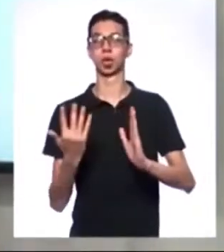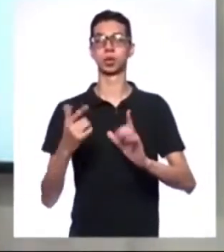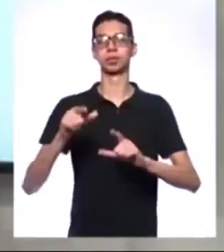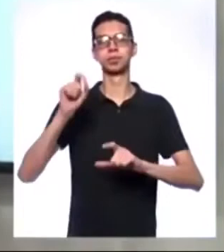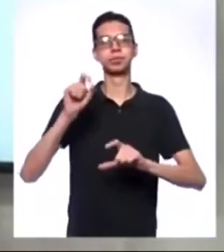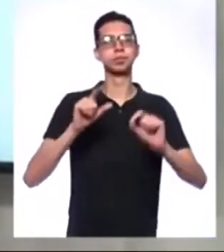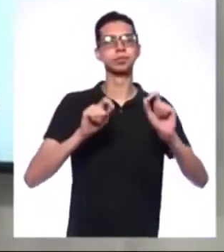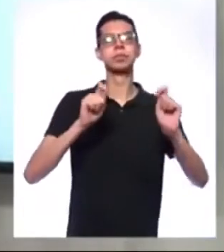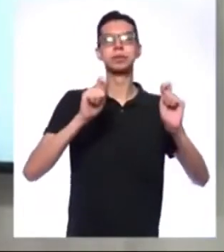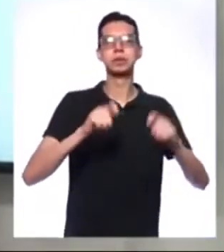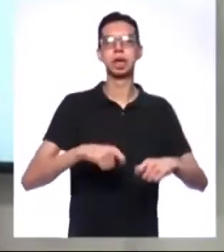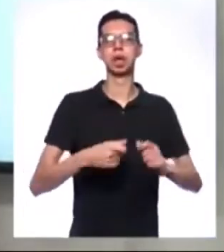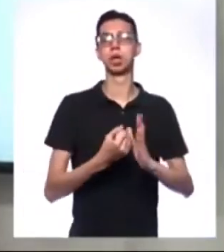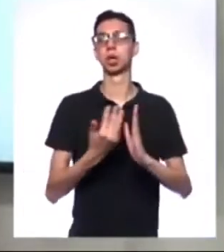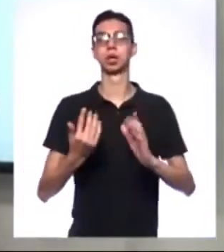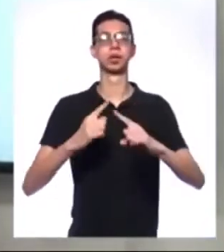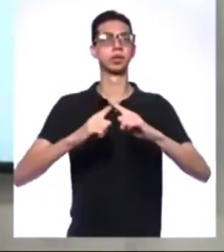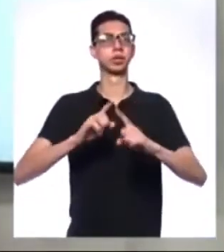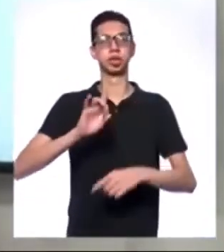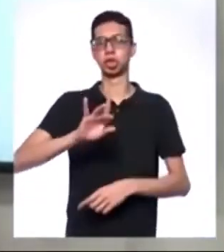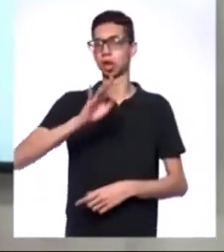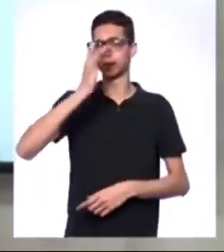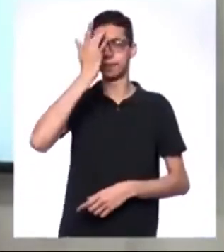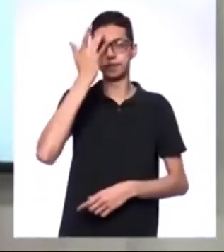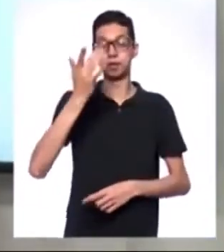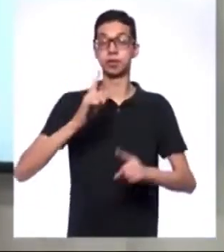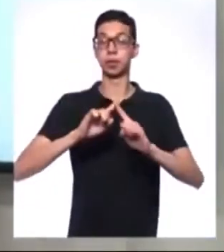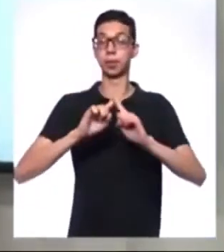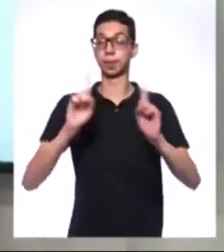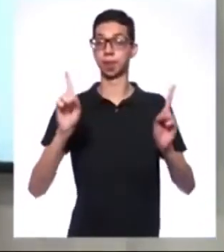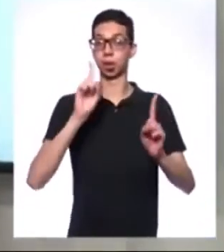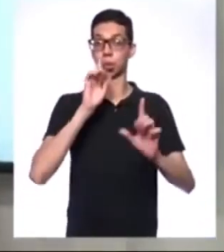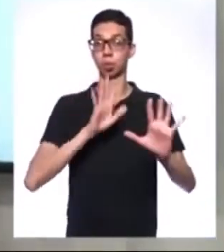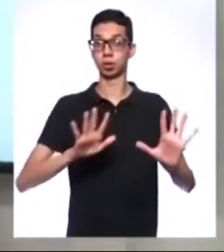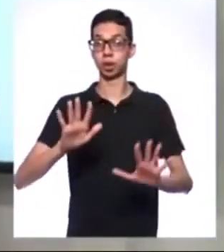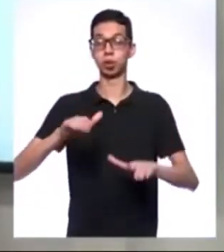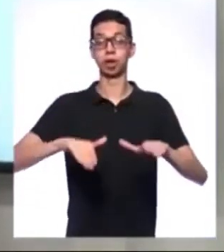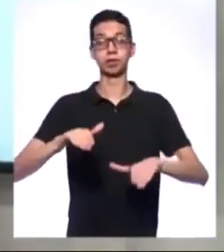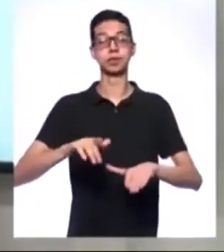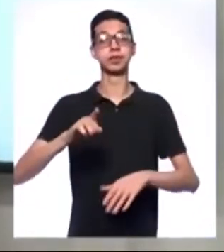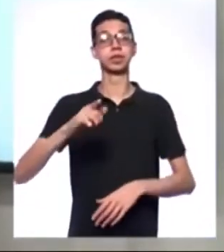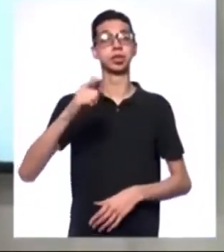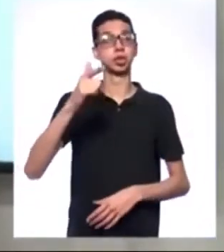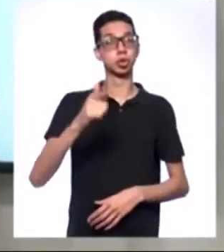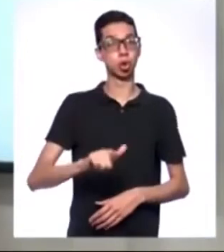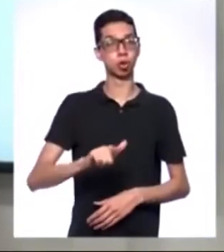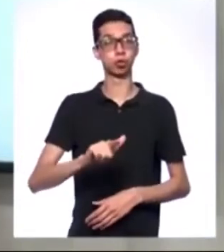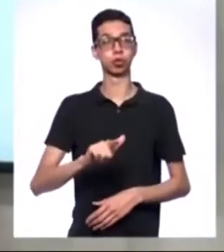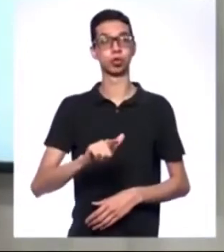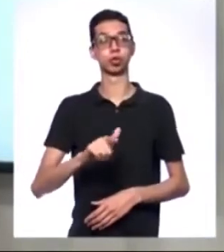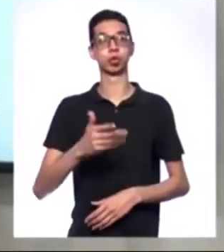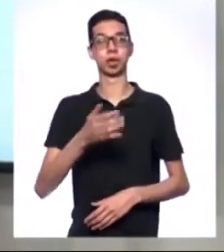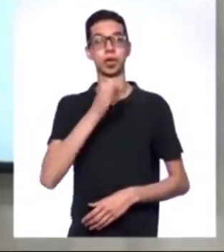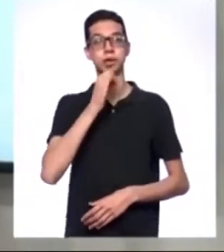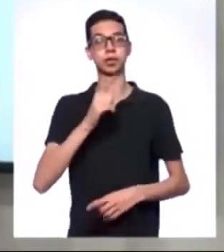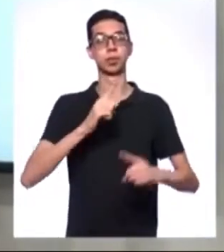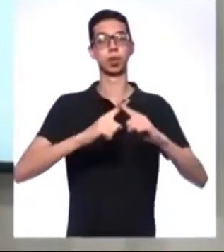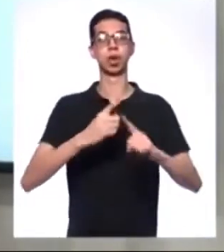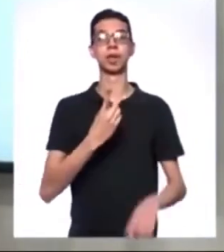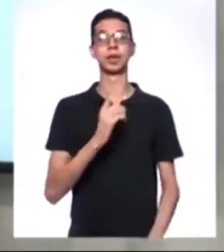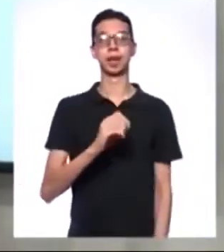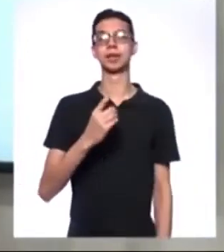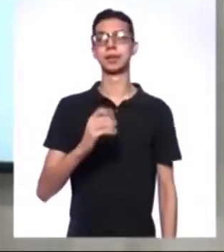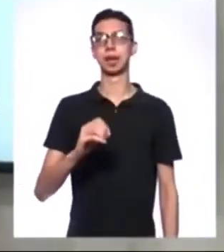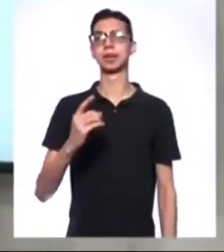E é só multiplicar só que cuidado tem hora que você pode repetir Então você multiplica por exemplo